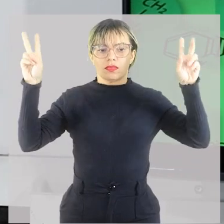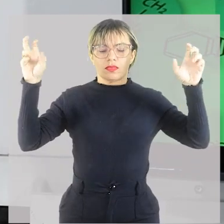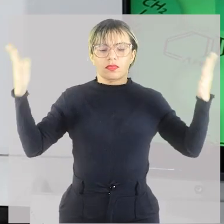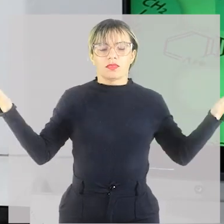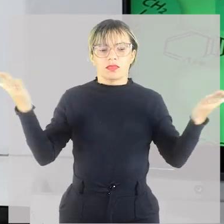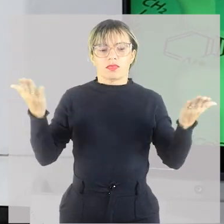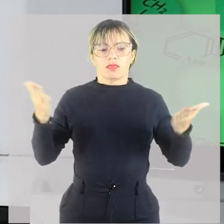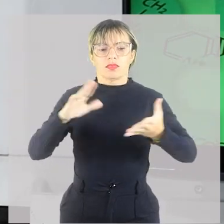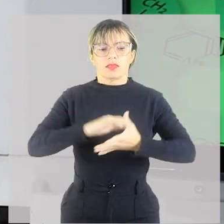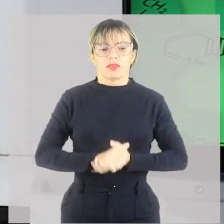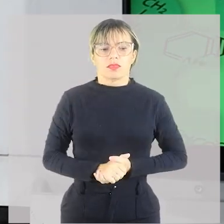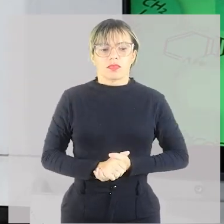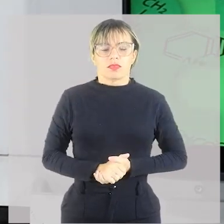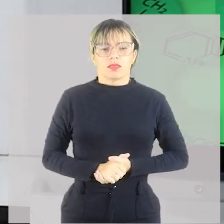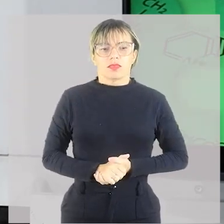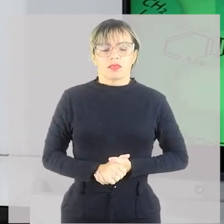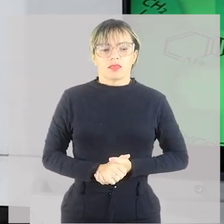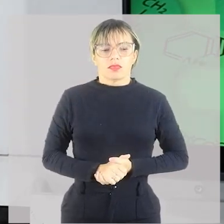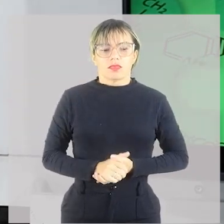E agora eu tenho uma nomenclatura